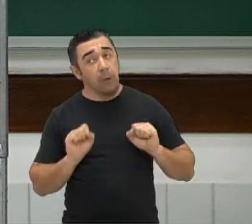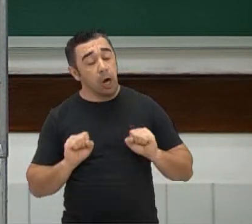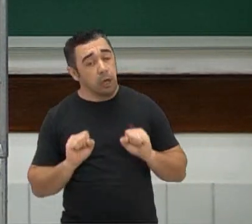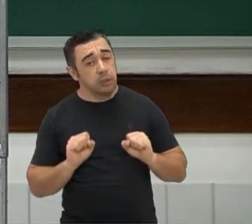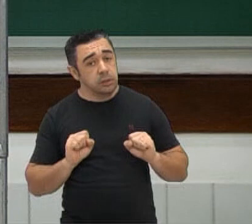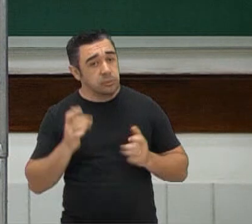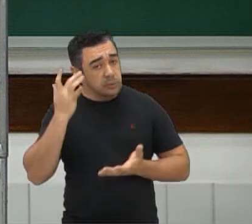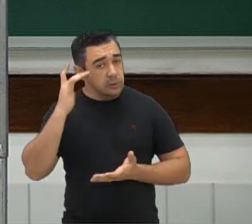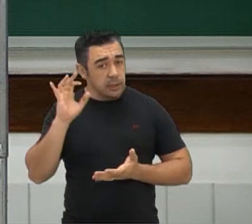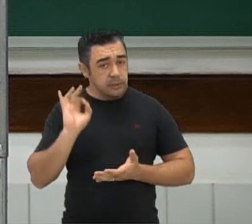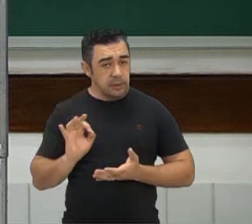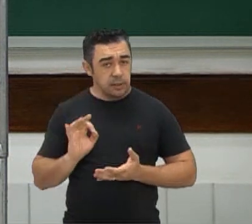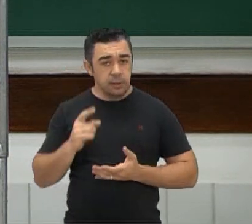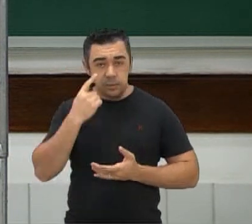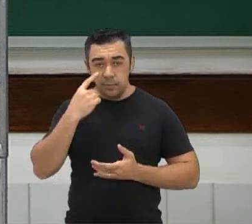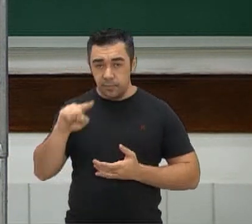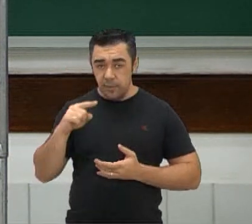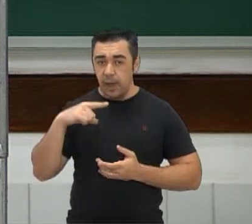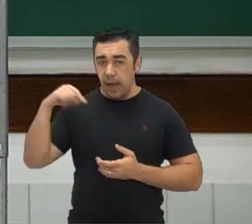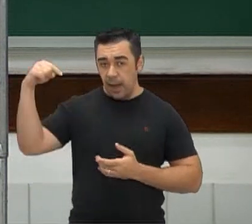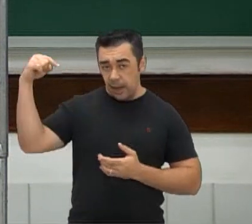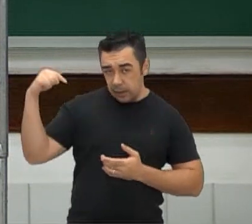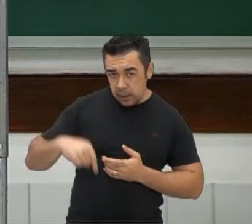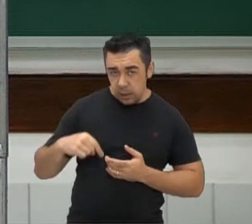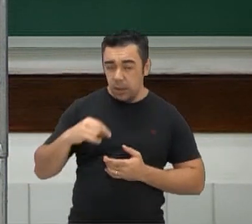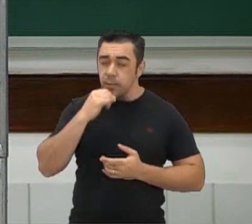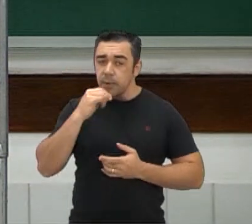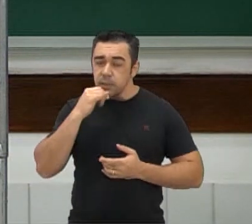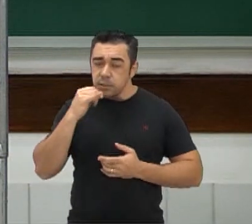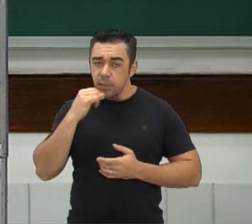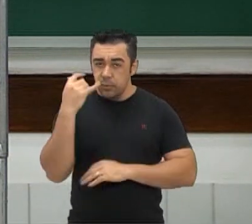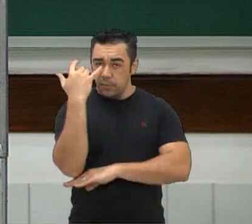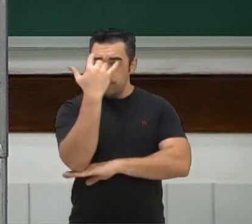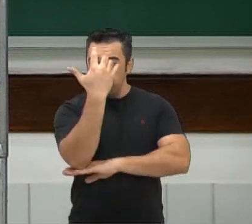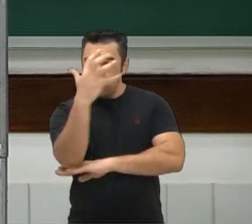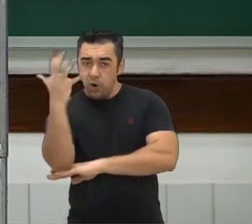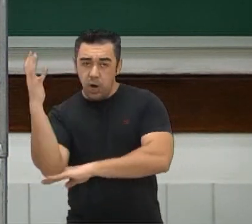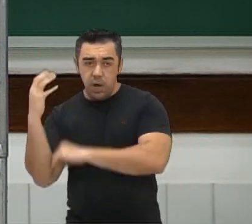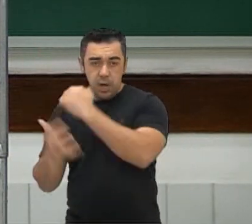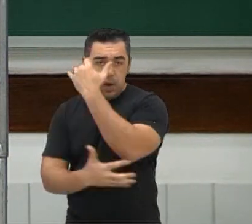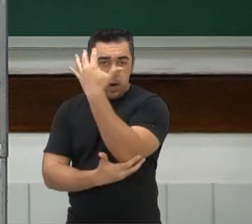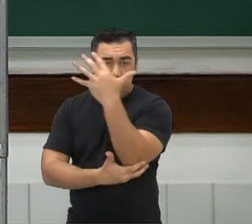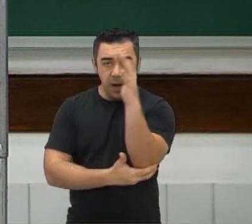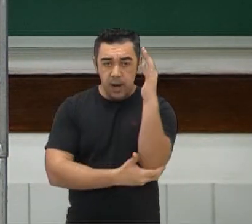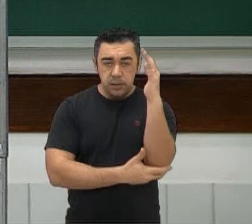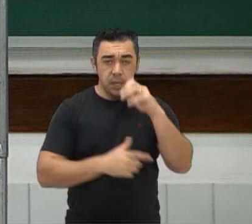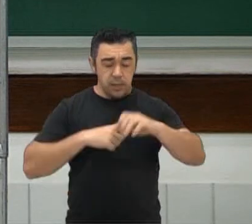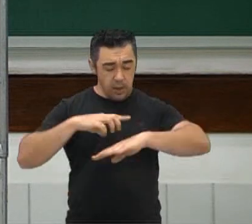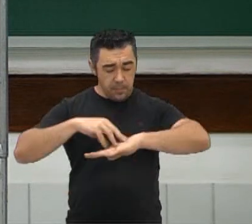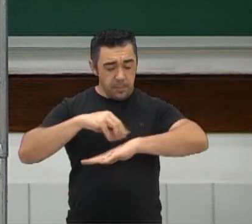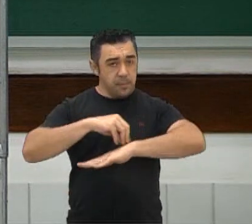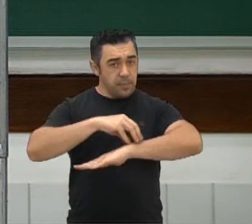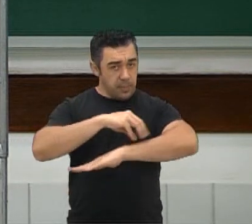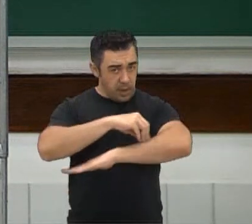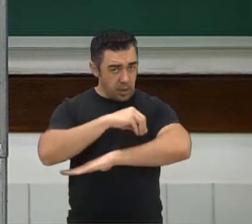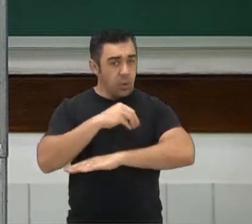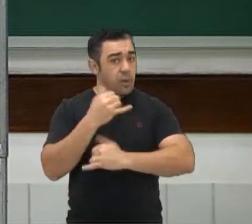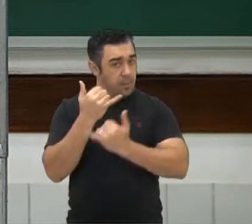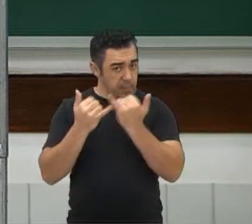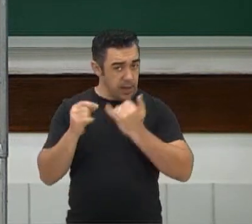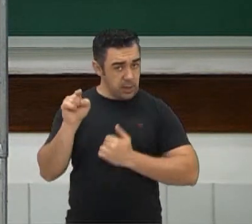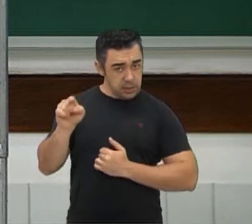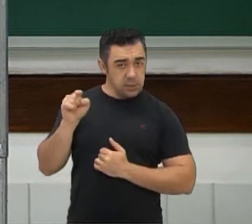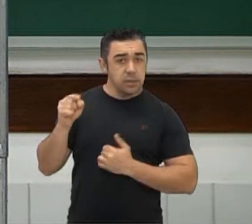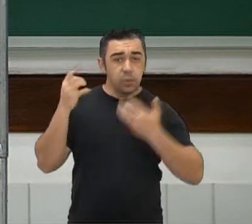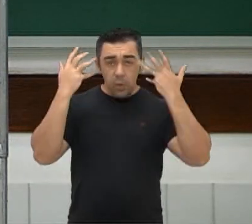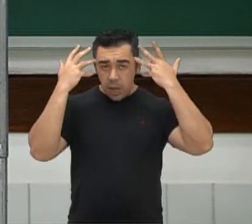vocês forem ver pelo dos felinos, aqui, por exemplo, onde tem selva, onde tem floresta, a onça, é um pelo de uma cor até parecida com o leão, se for ver, né? Ela tem